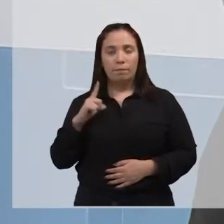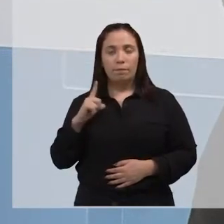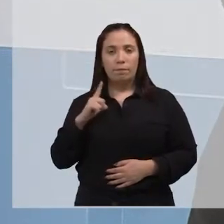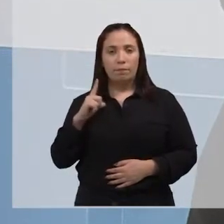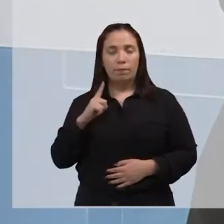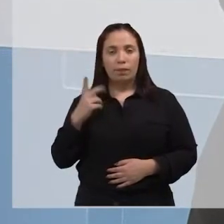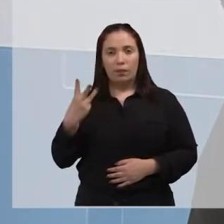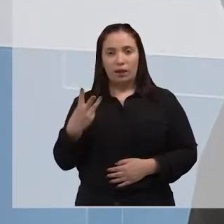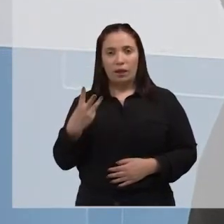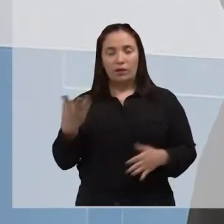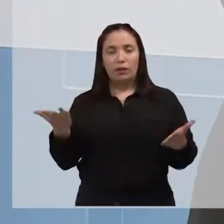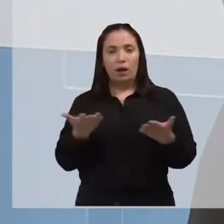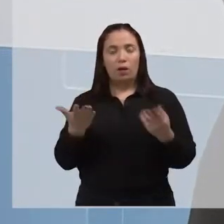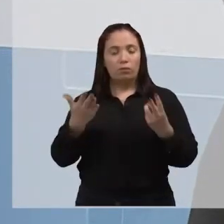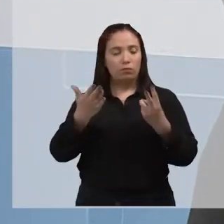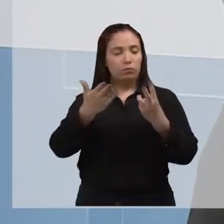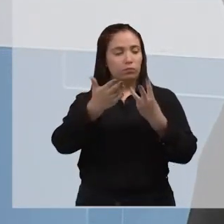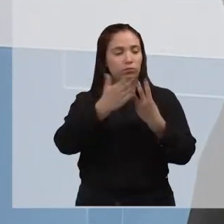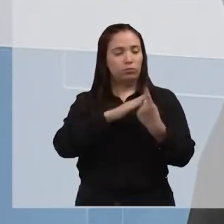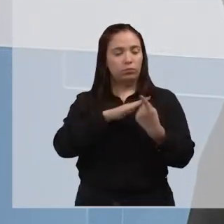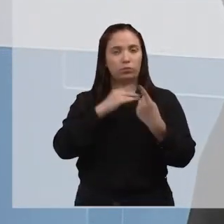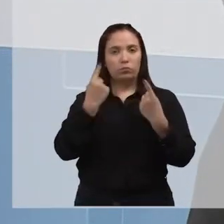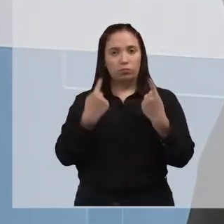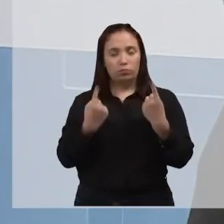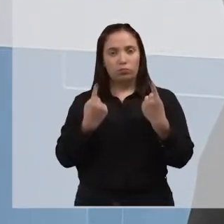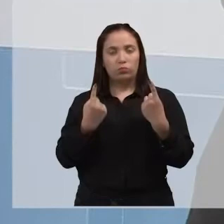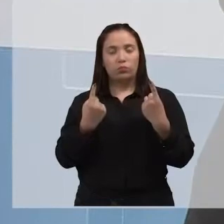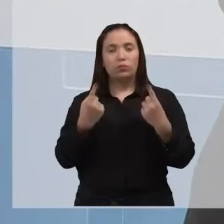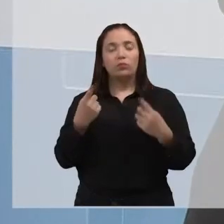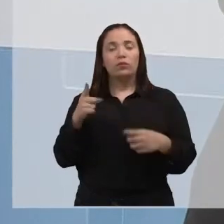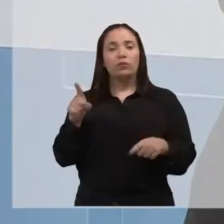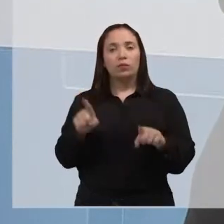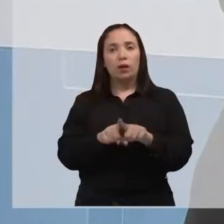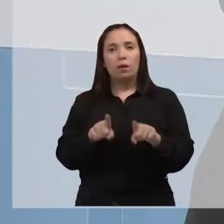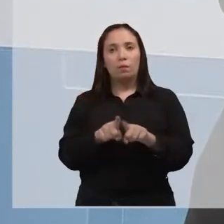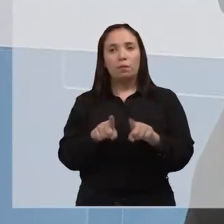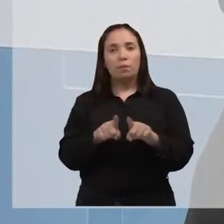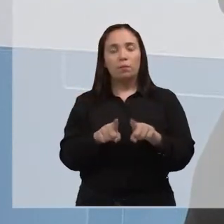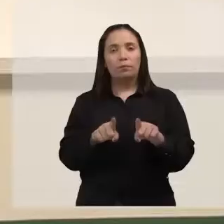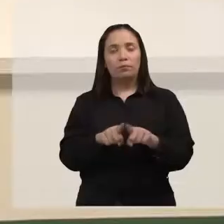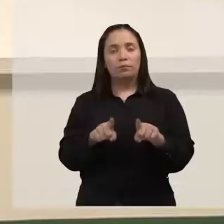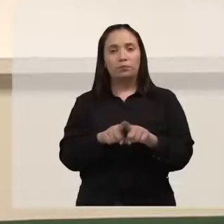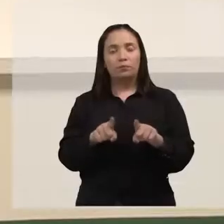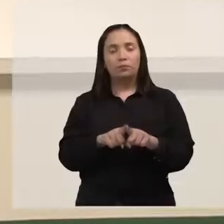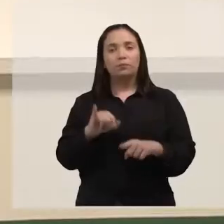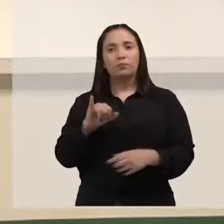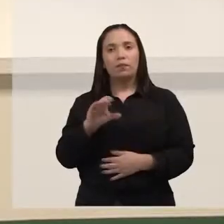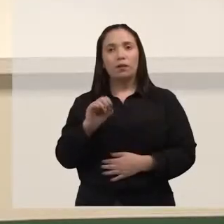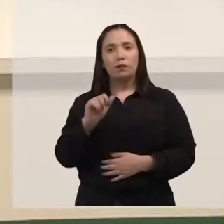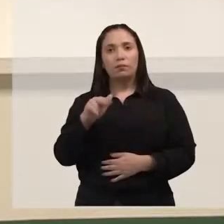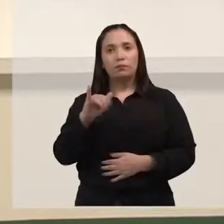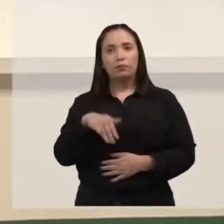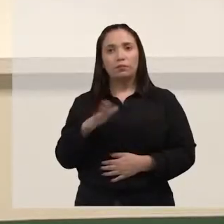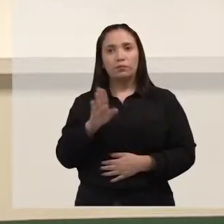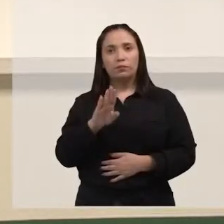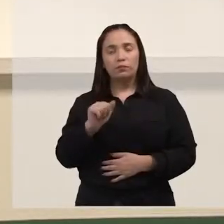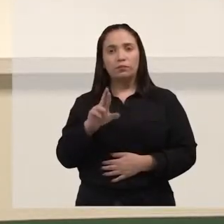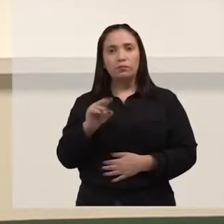3, ficaria só uma. Né? O próprio Joaquim Barbosa, com